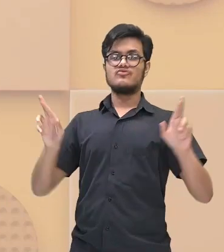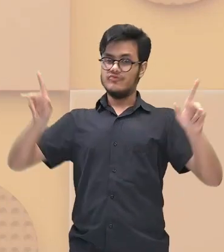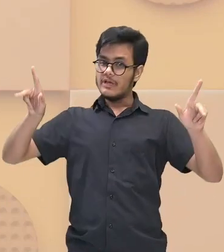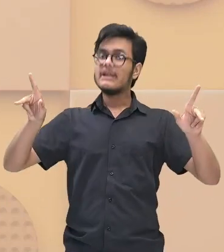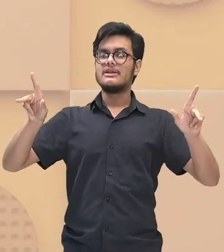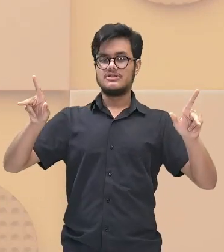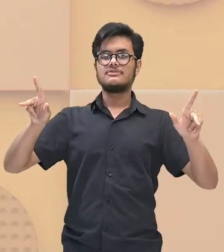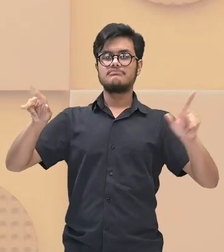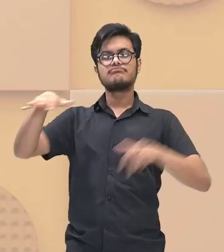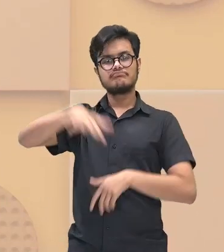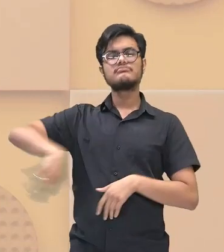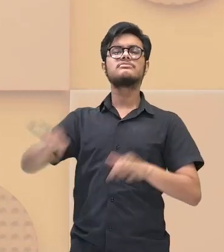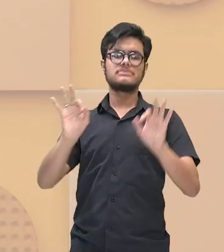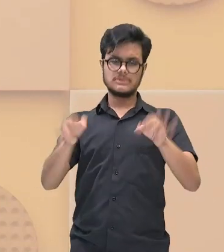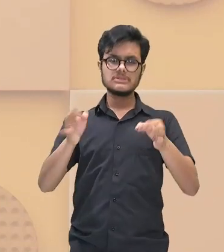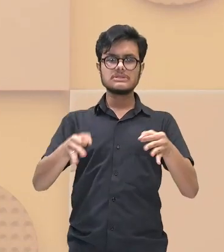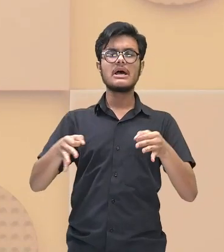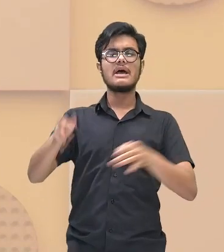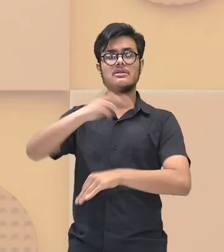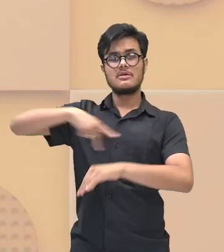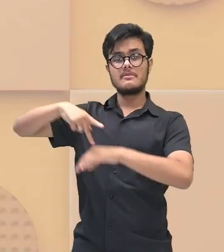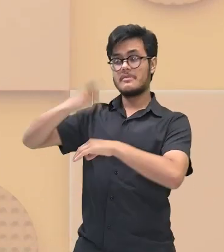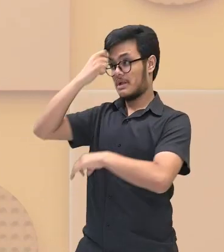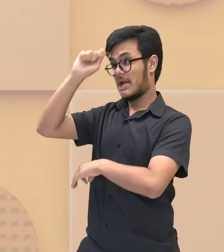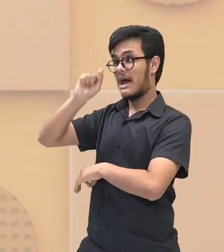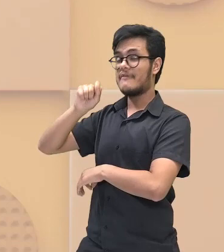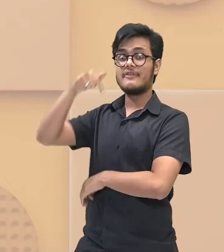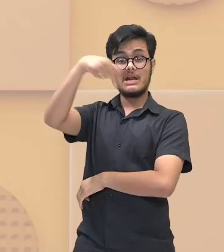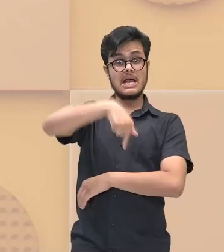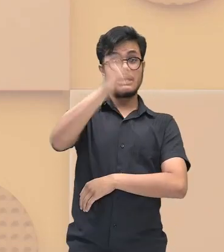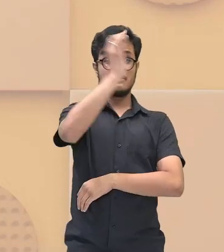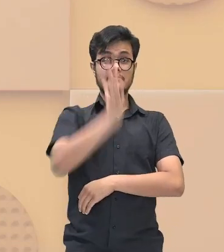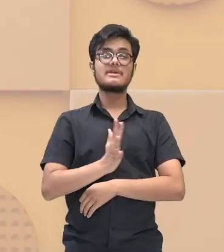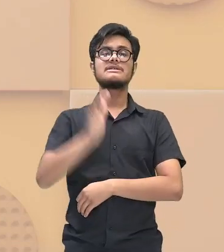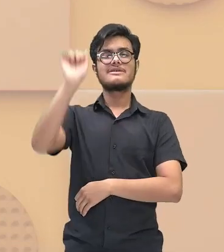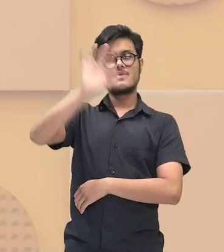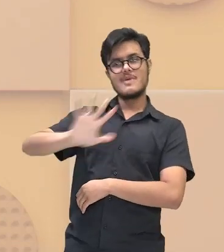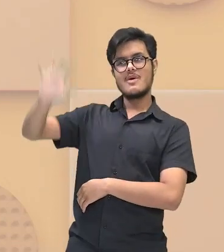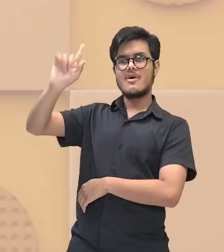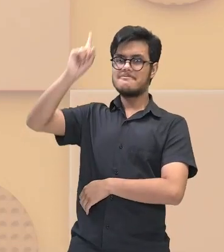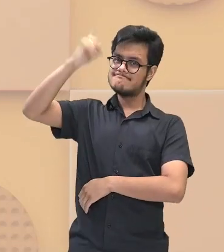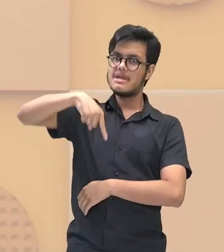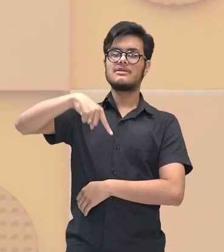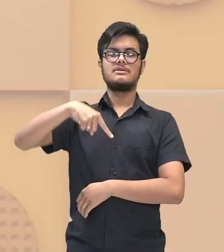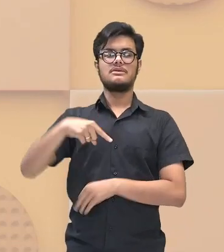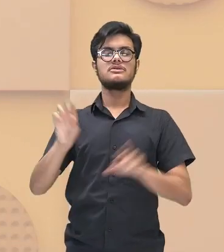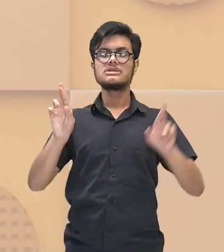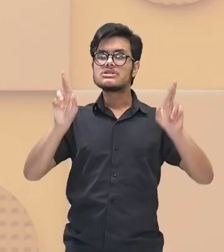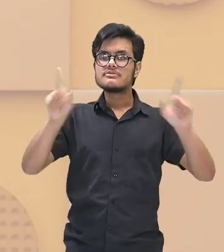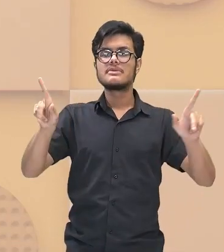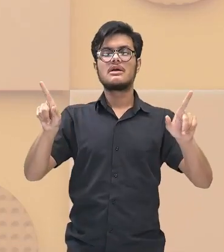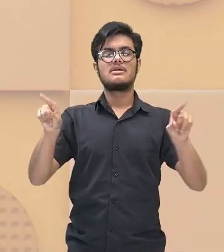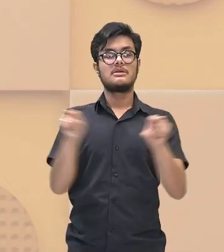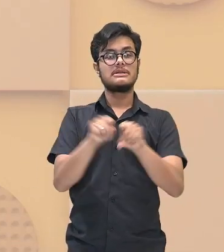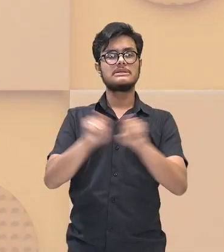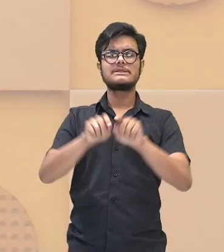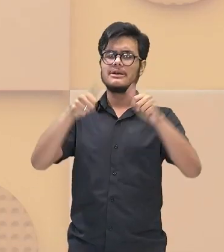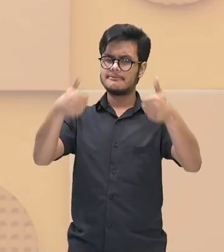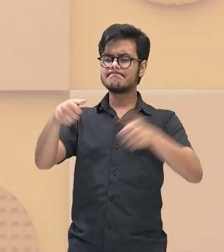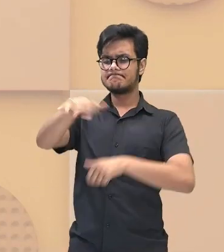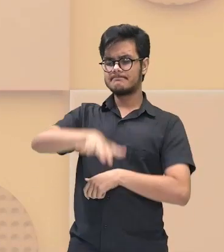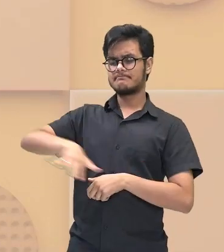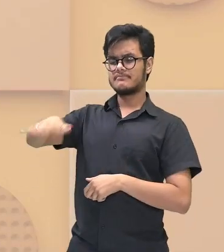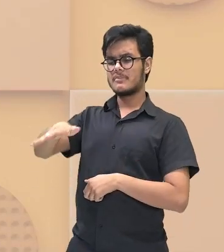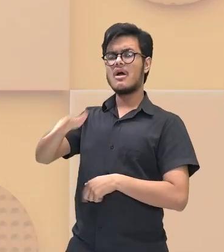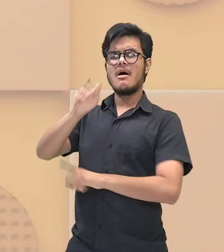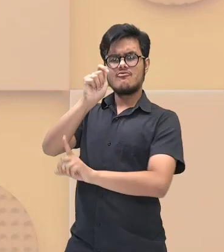diferenciar grandemente esses tipos de escravização, mostrando que, mesmo havendo essa prática dentro do